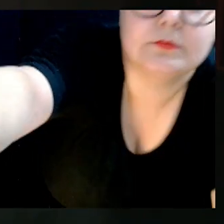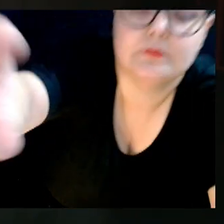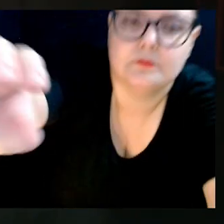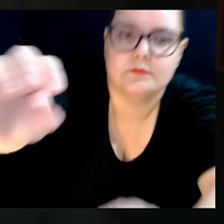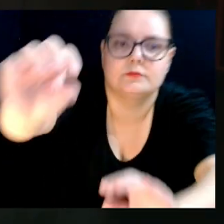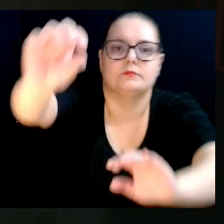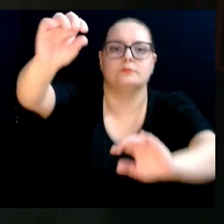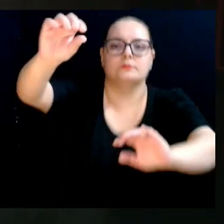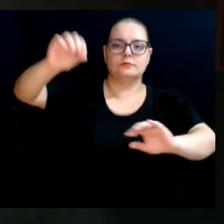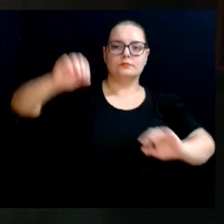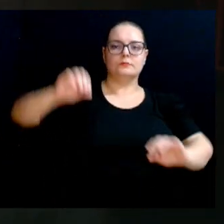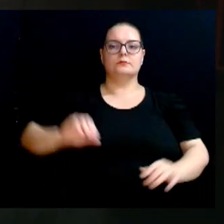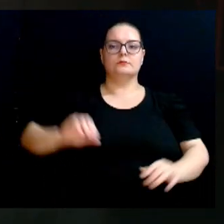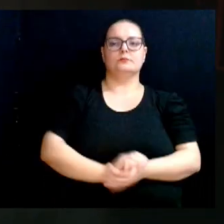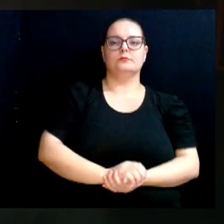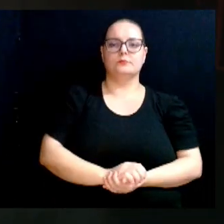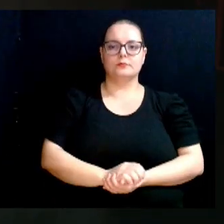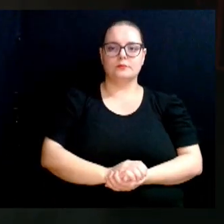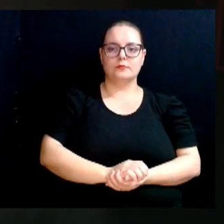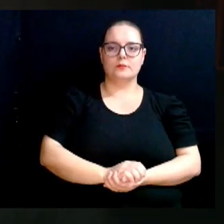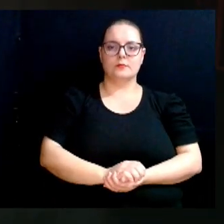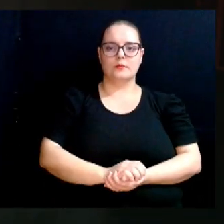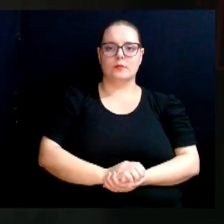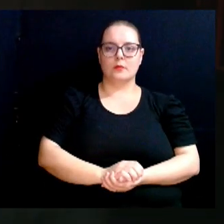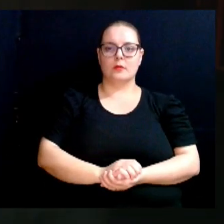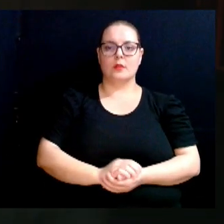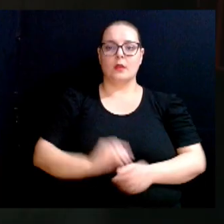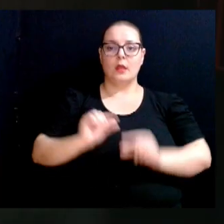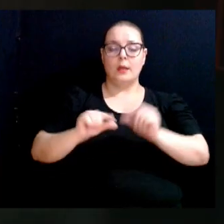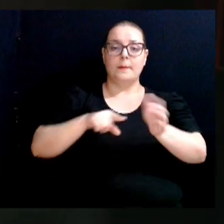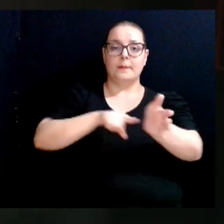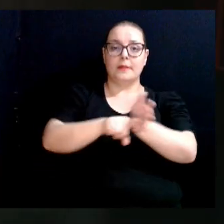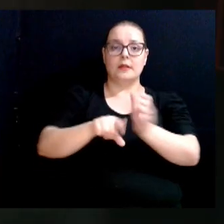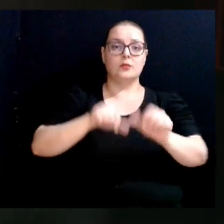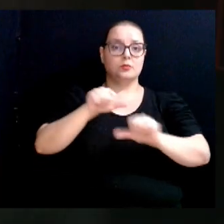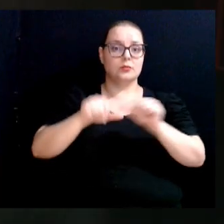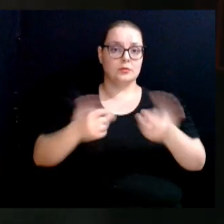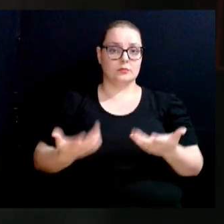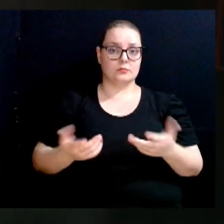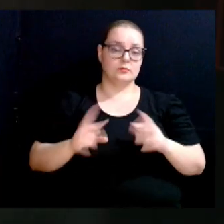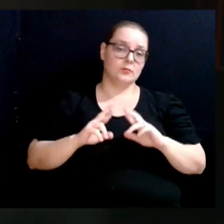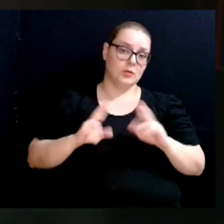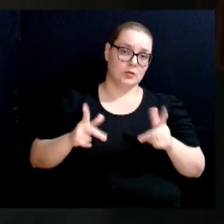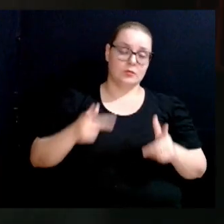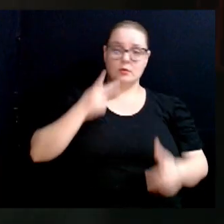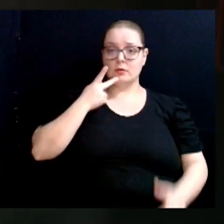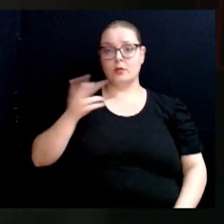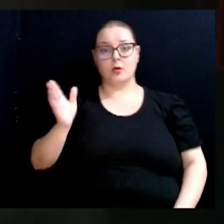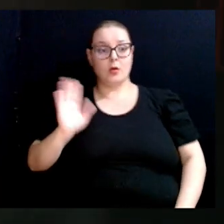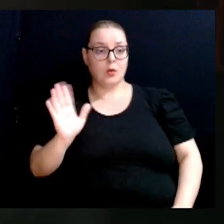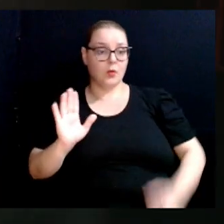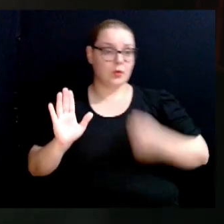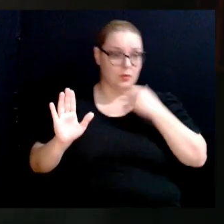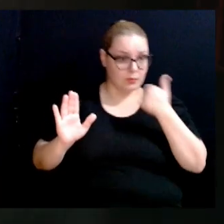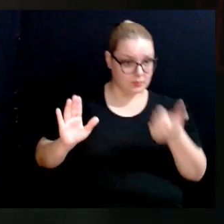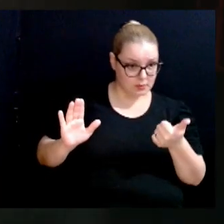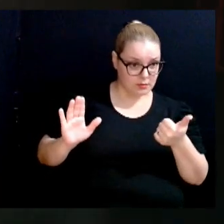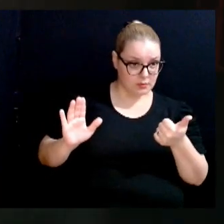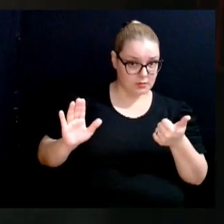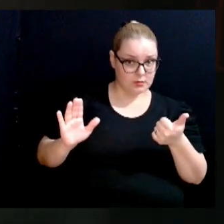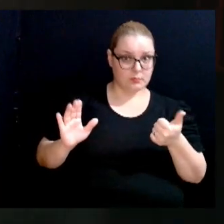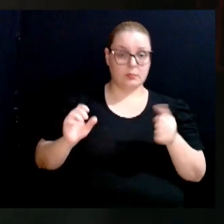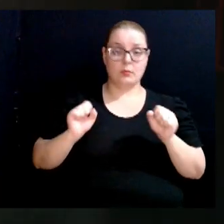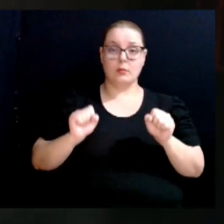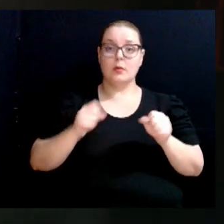mudar, por exemplo, até pequenas perguntas. Ao contrário de dizer, oi, como você está? A gente pode dizer,